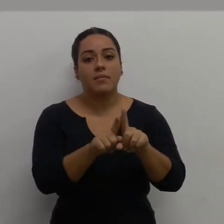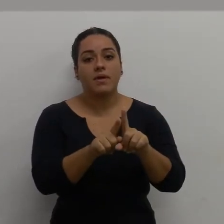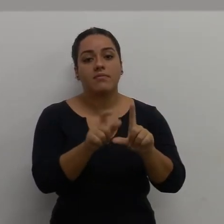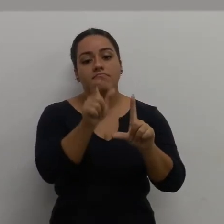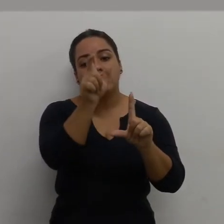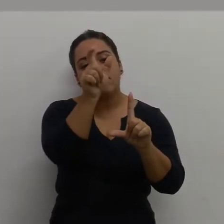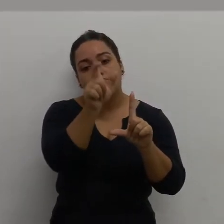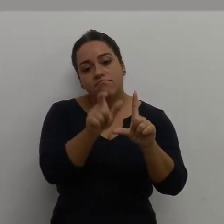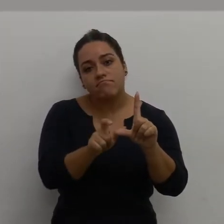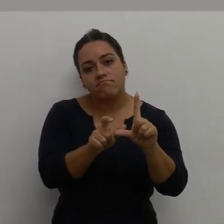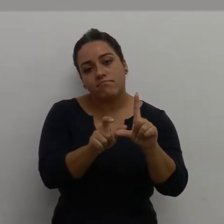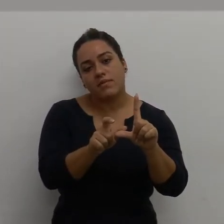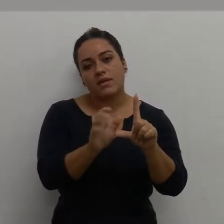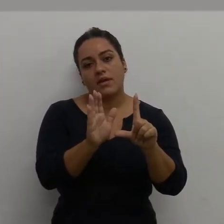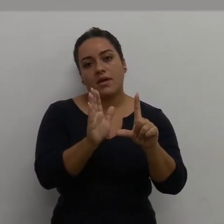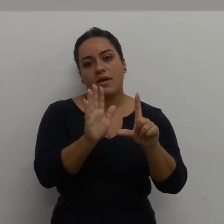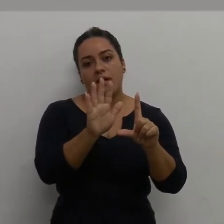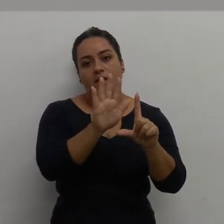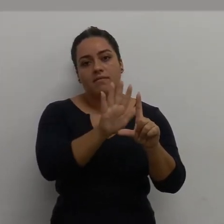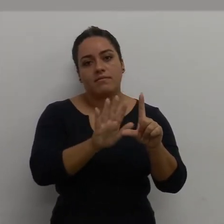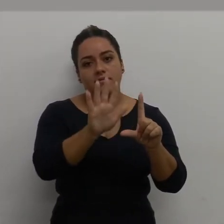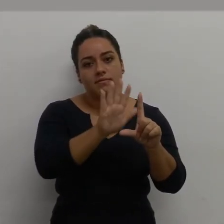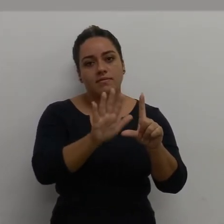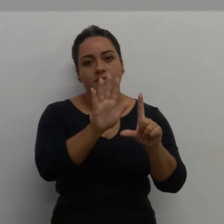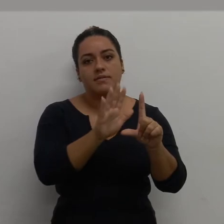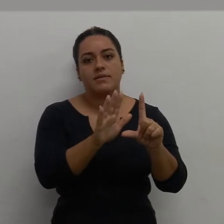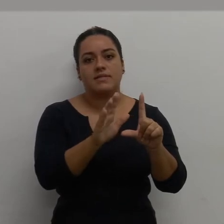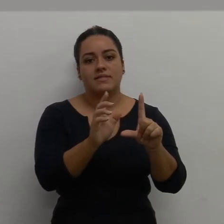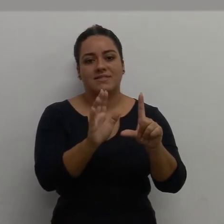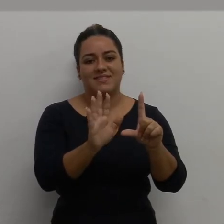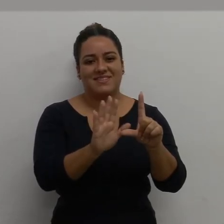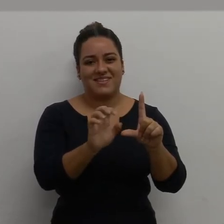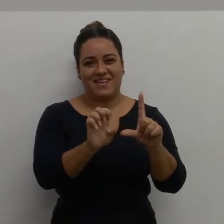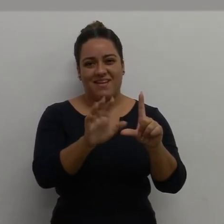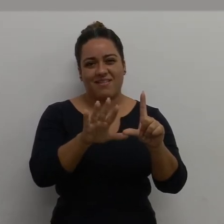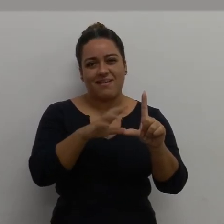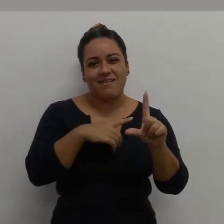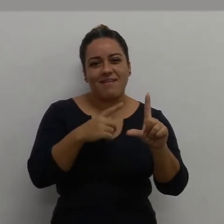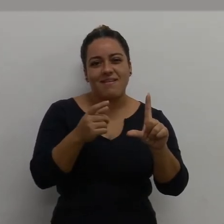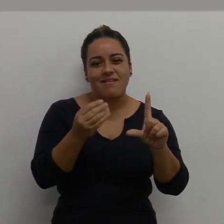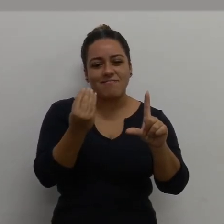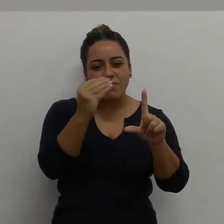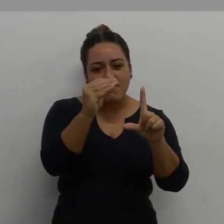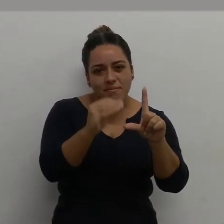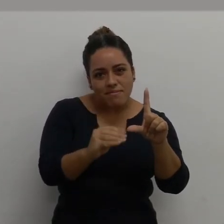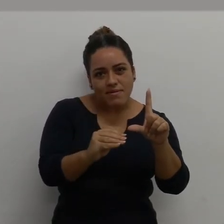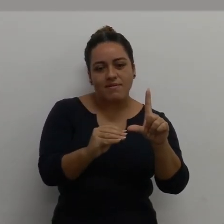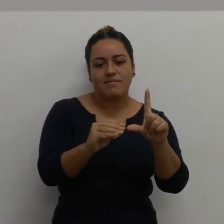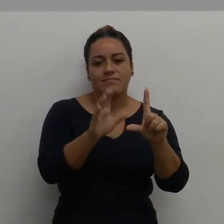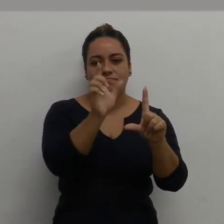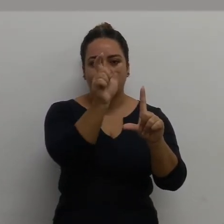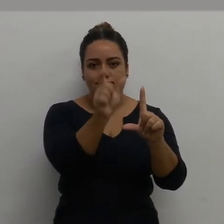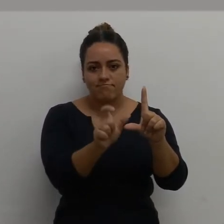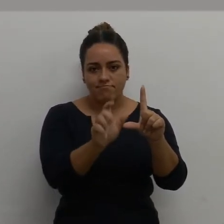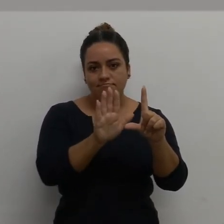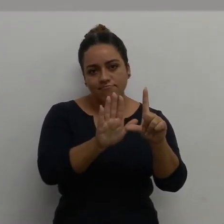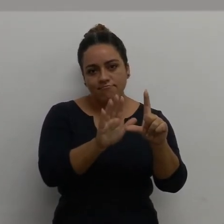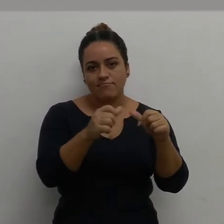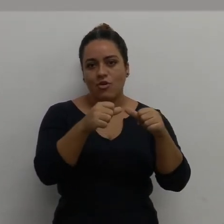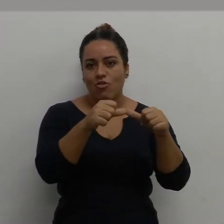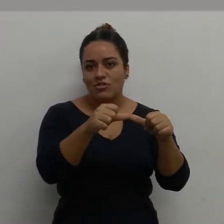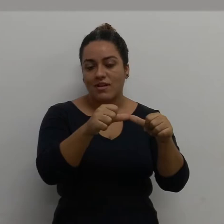vai congelar, vai fixar a partir da esquerda, né? Da posição da célula para a